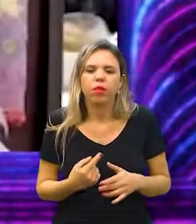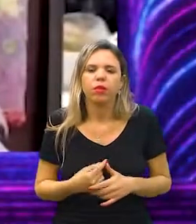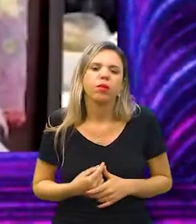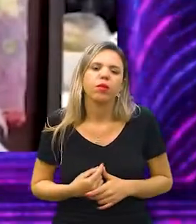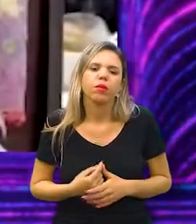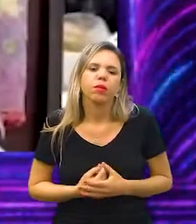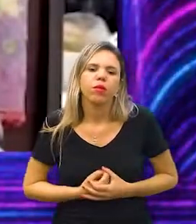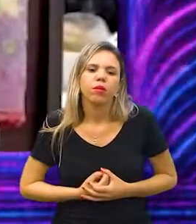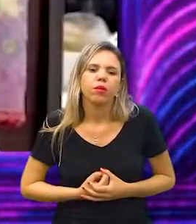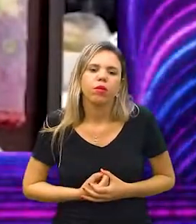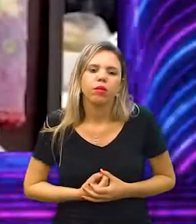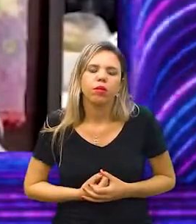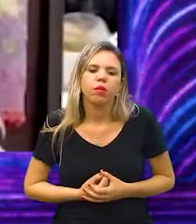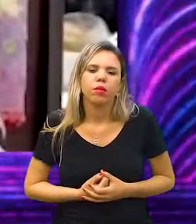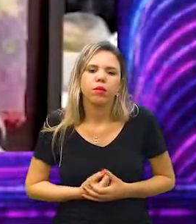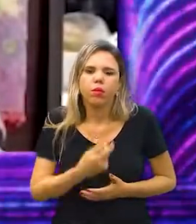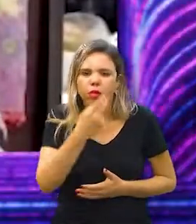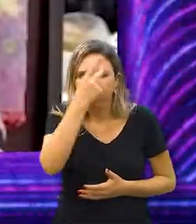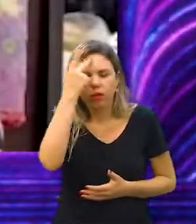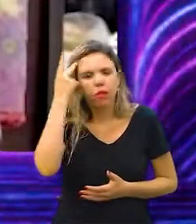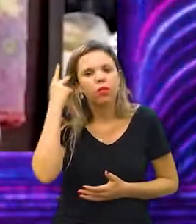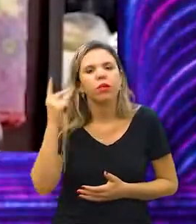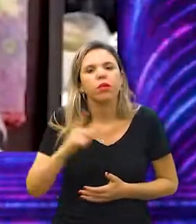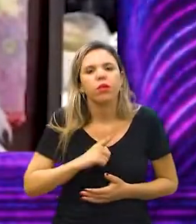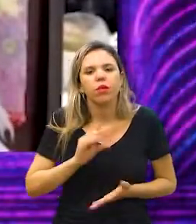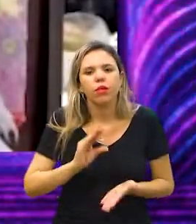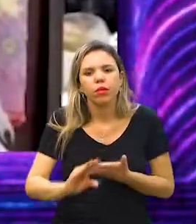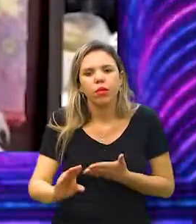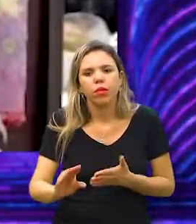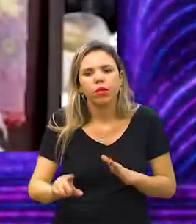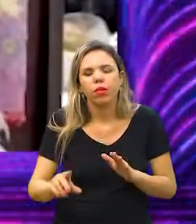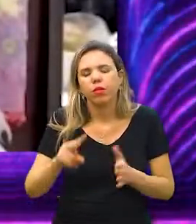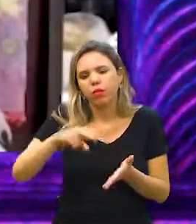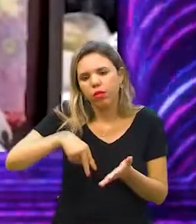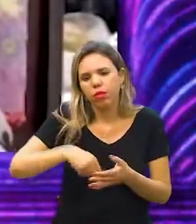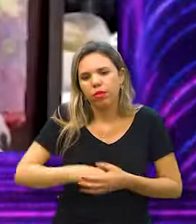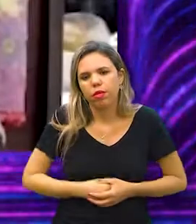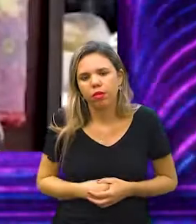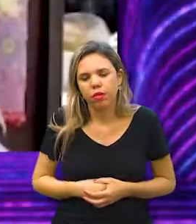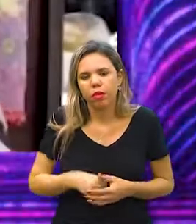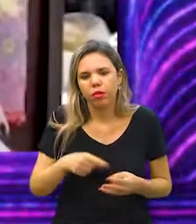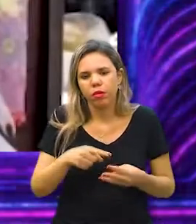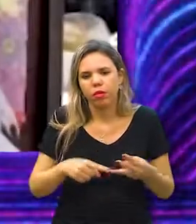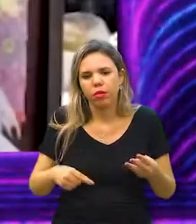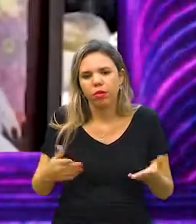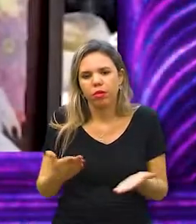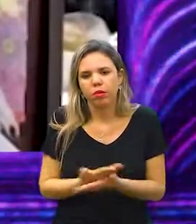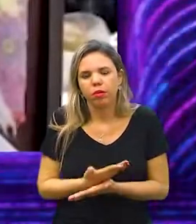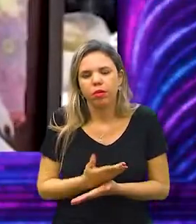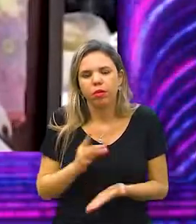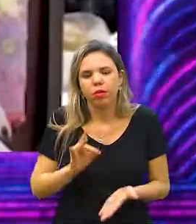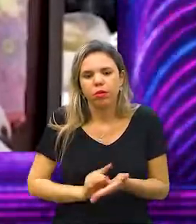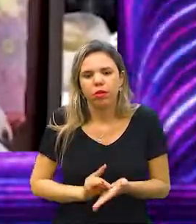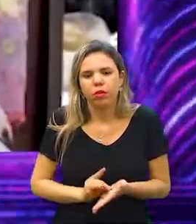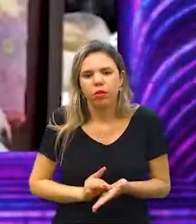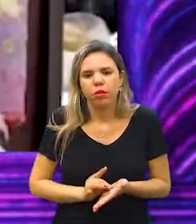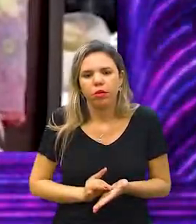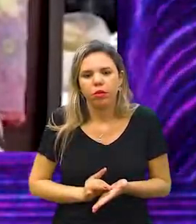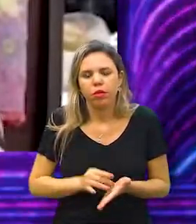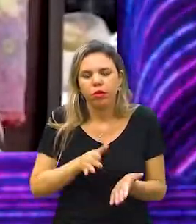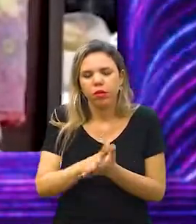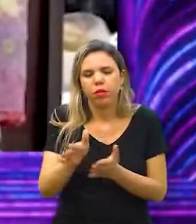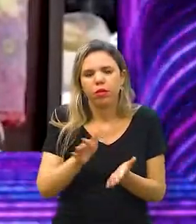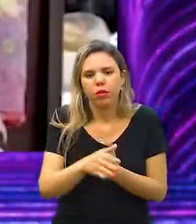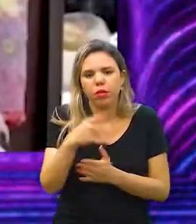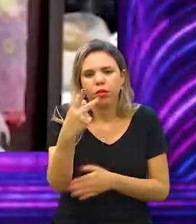um dos hobbies que o pessoal tem investido é na leitura. Os 3 livros, eles são